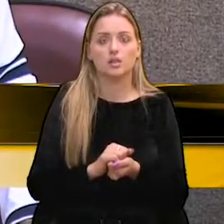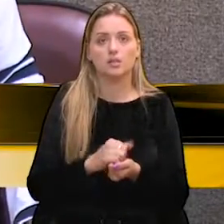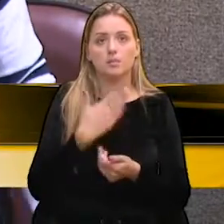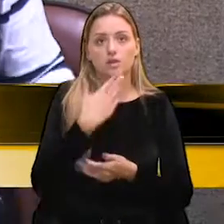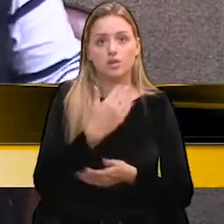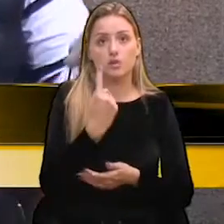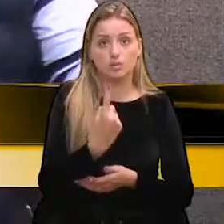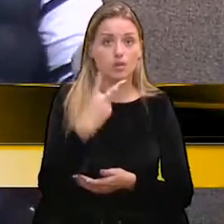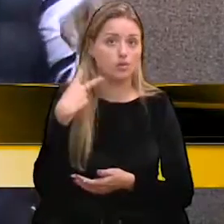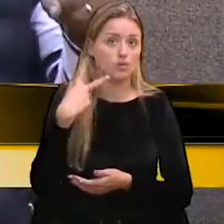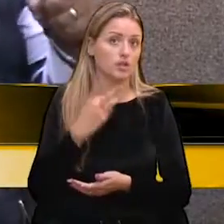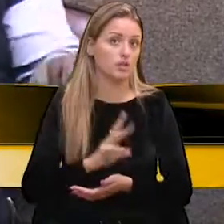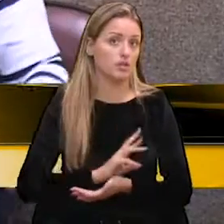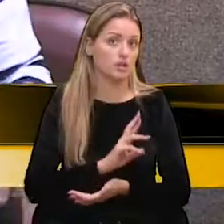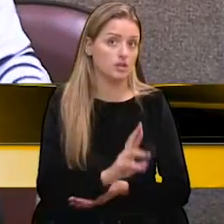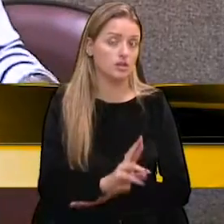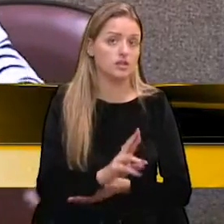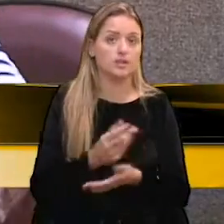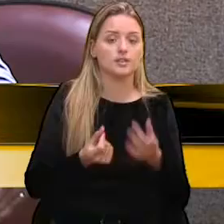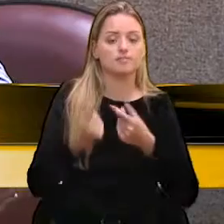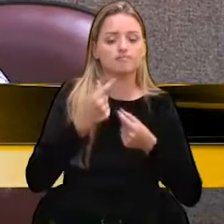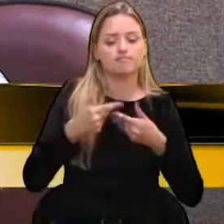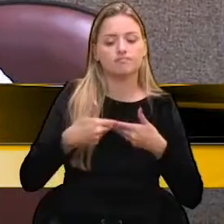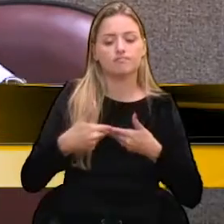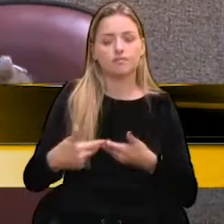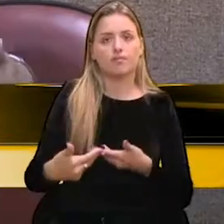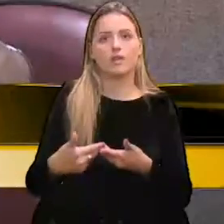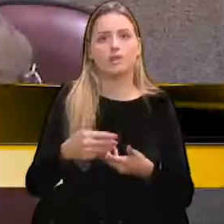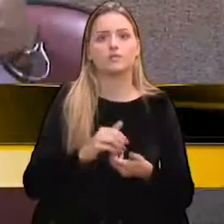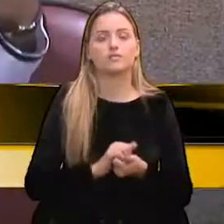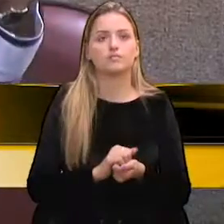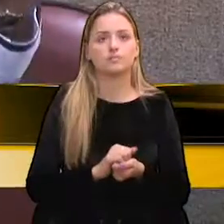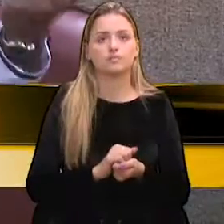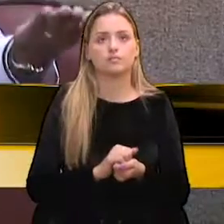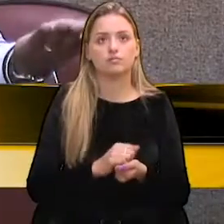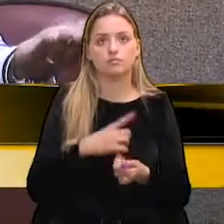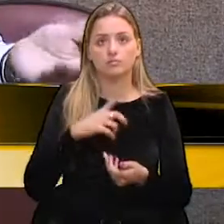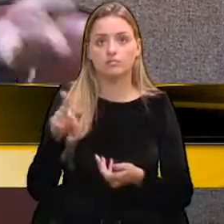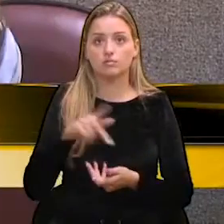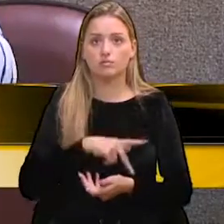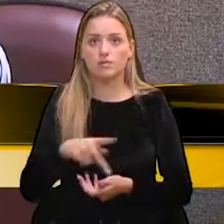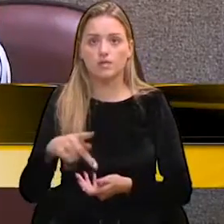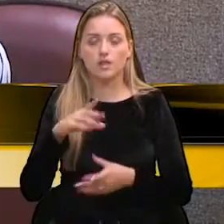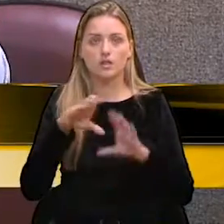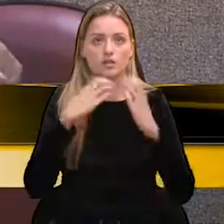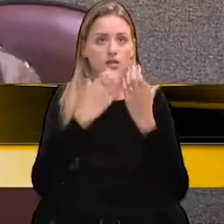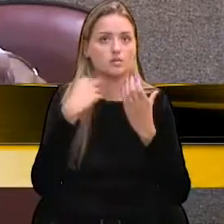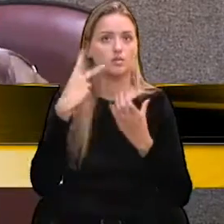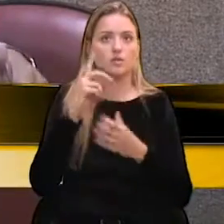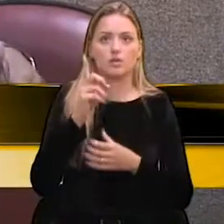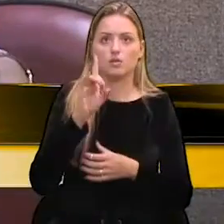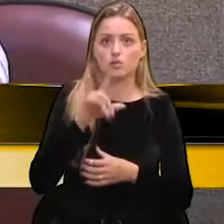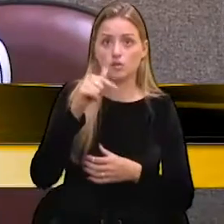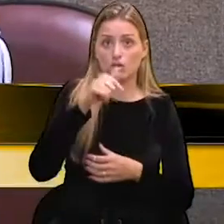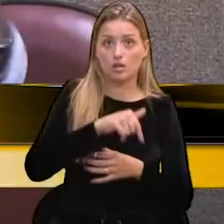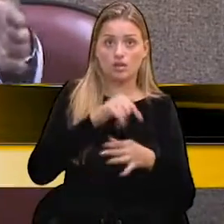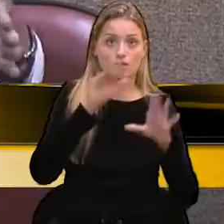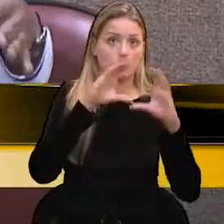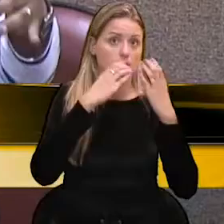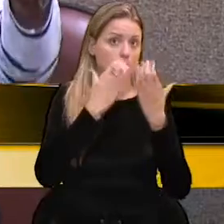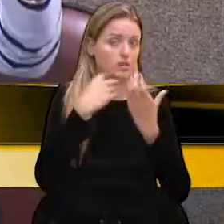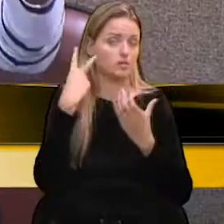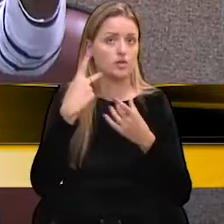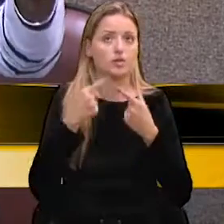fosse representá-lo. E muitas vezes alguns convites vêm para o presidente da Câmara de Vereadores, não só do Executivo, mas tantas